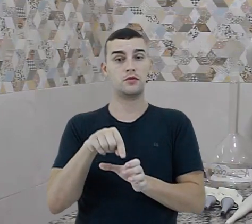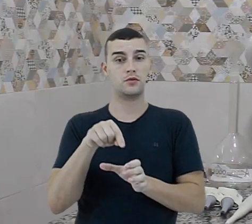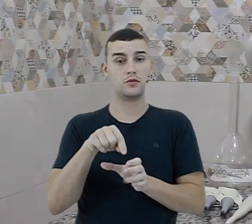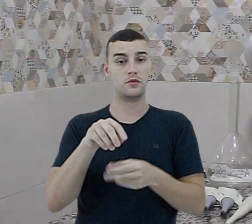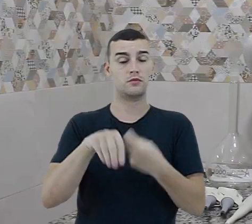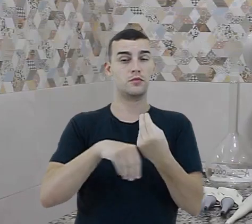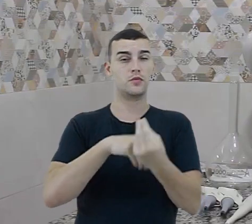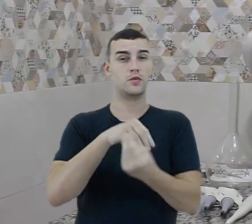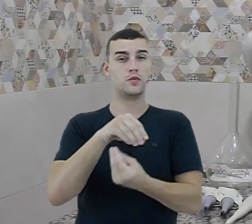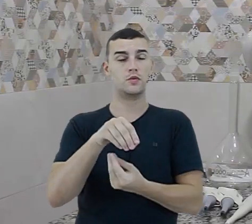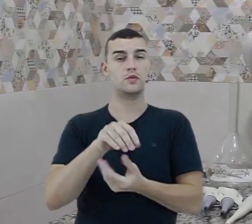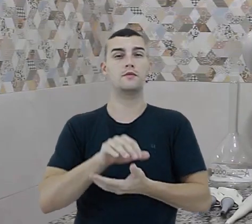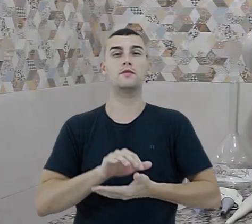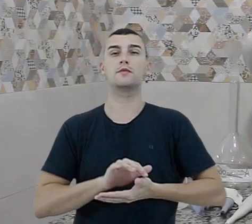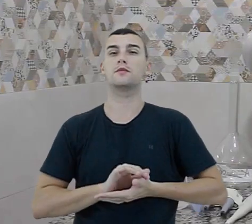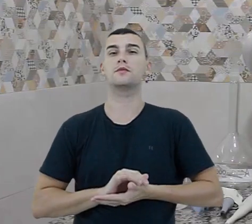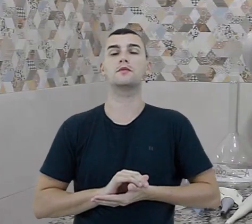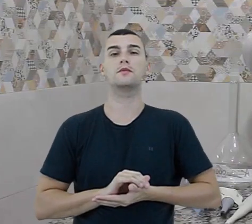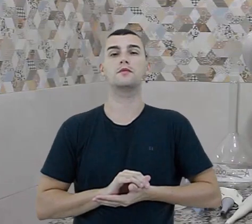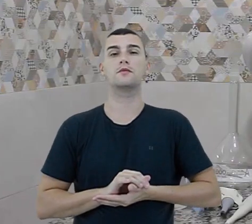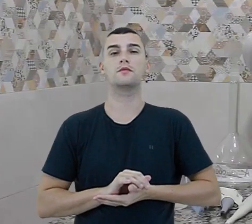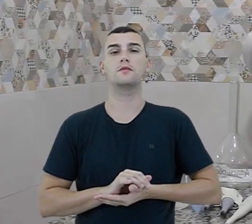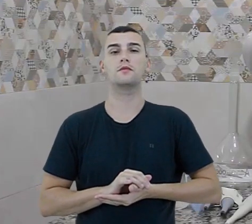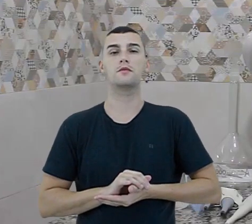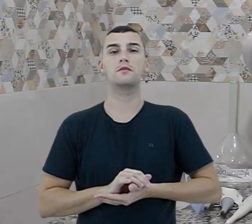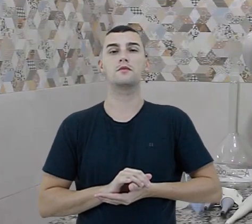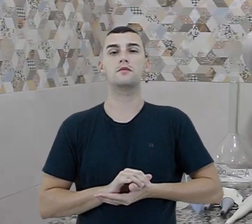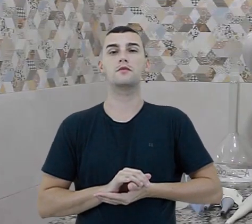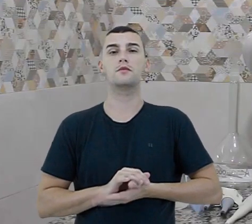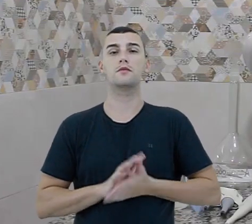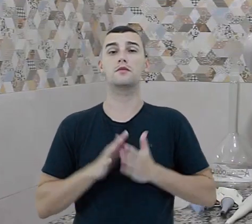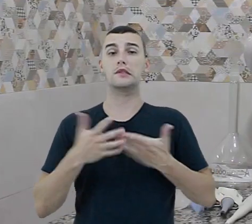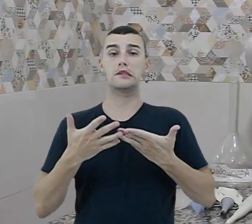na minha solução. Então,